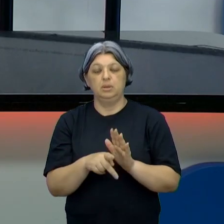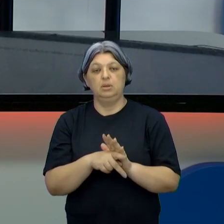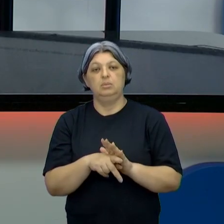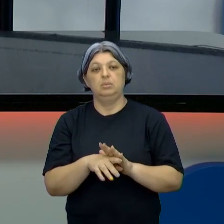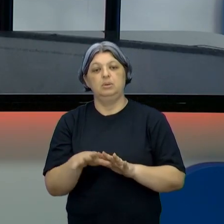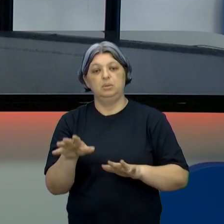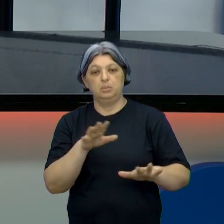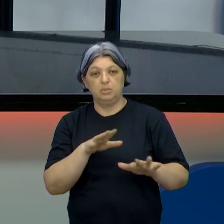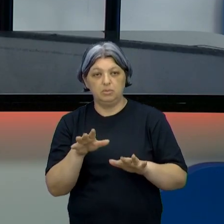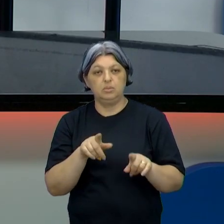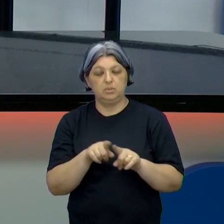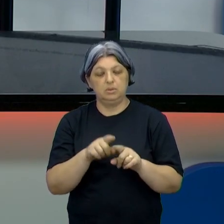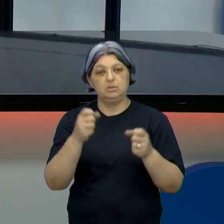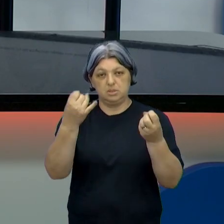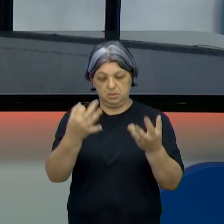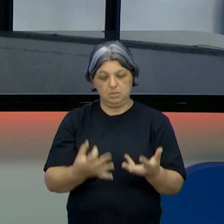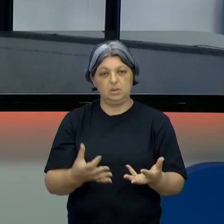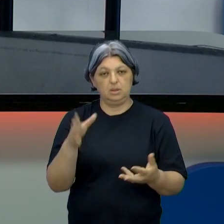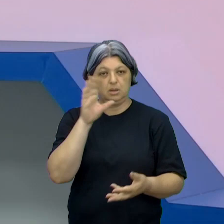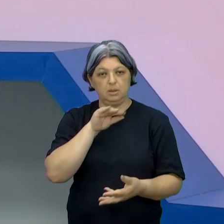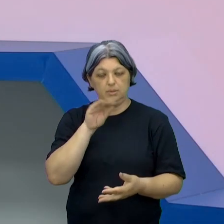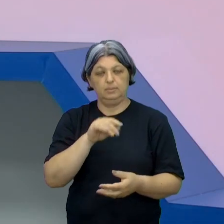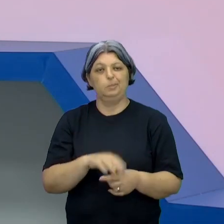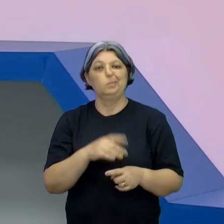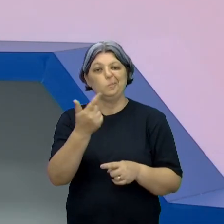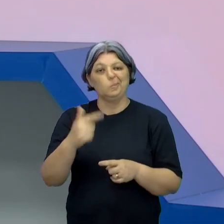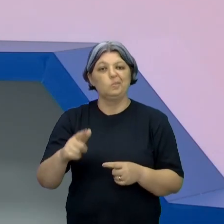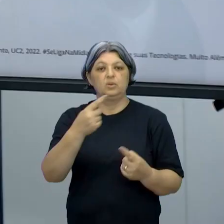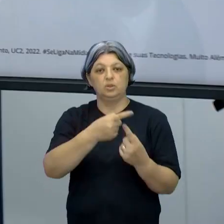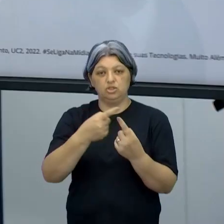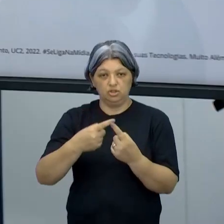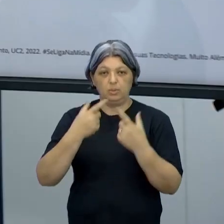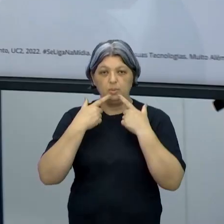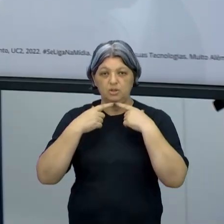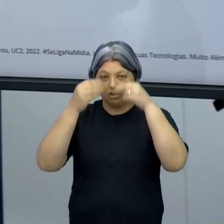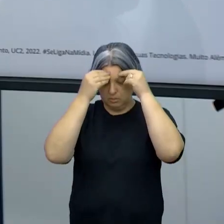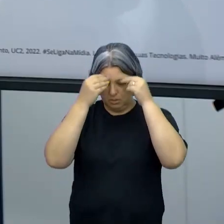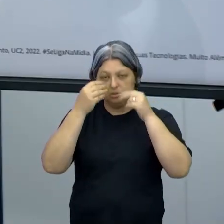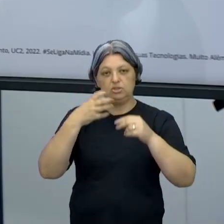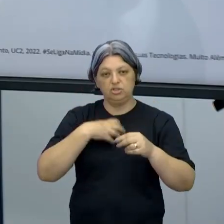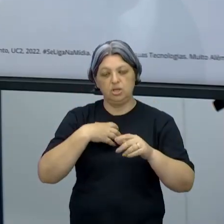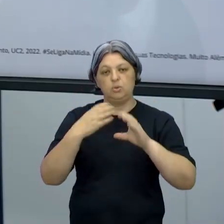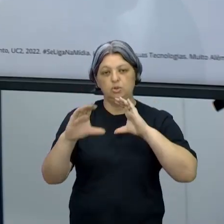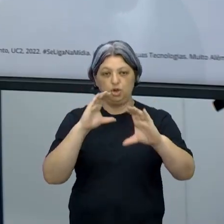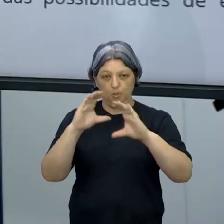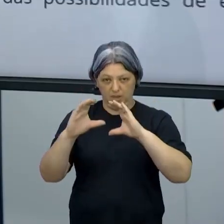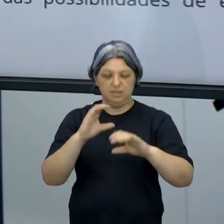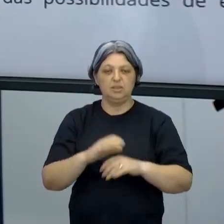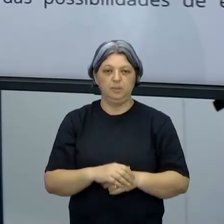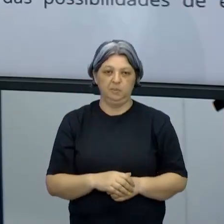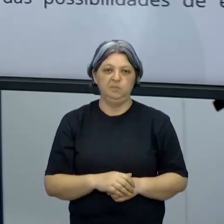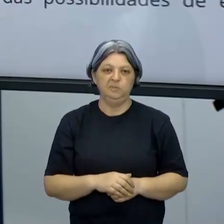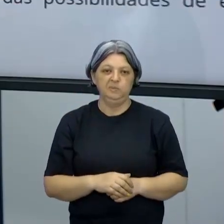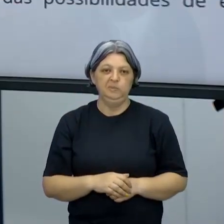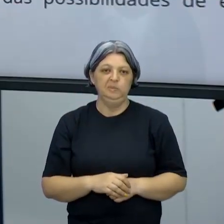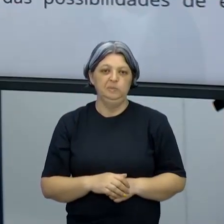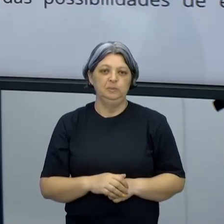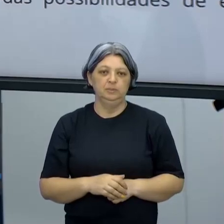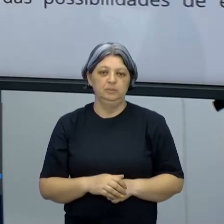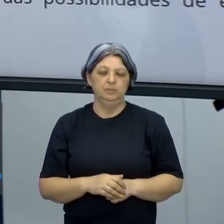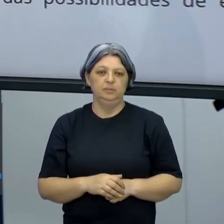apresentar, né? Exatamente. Mas é exatamente sobre isso, outros tipos de linguagens. Sim, outras formas de comunicação. Então esse